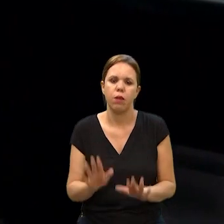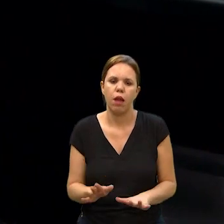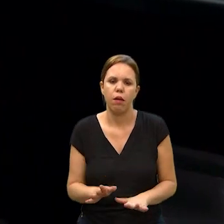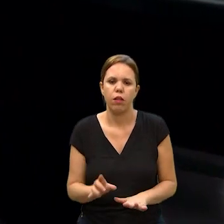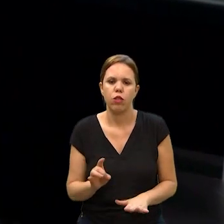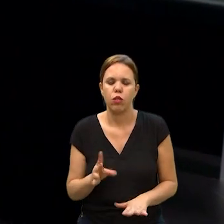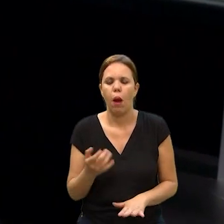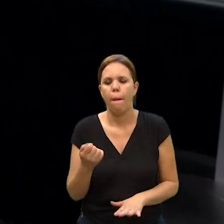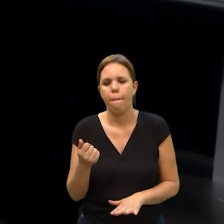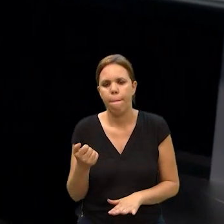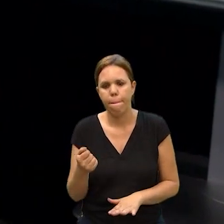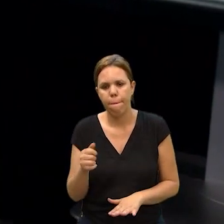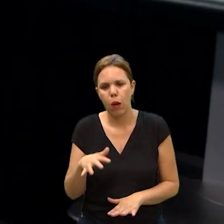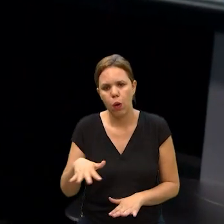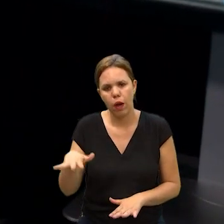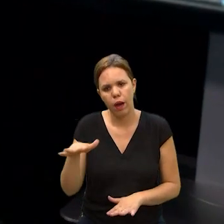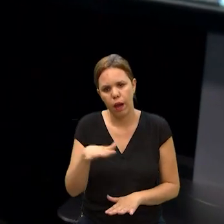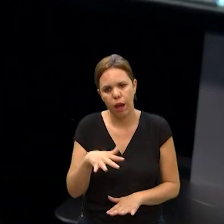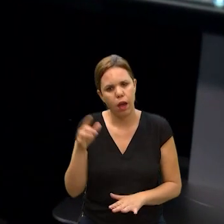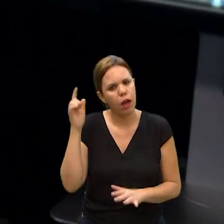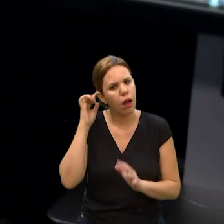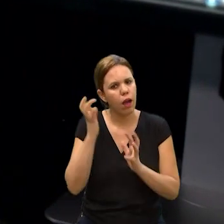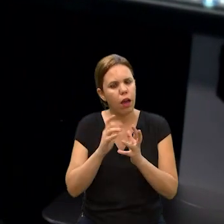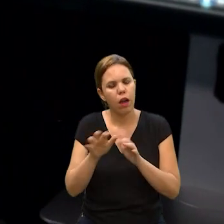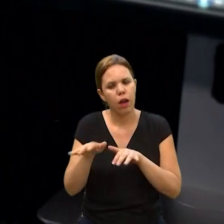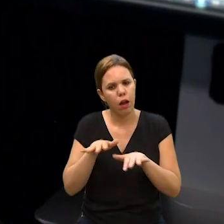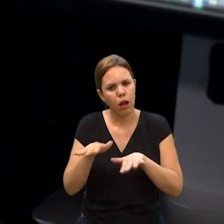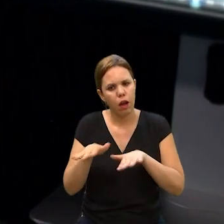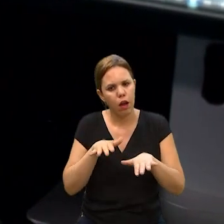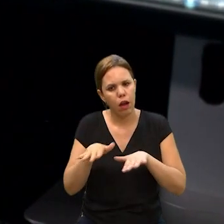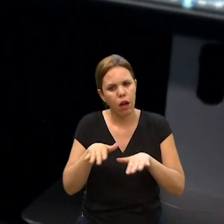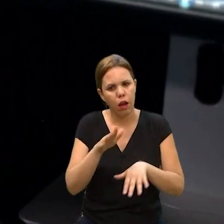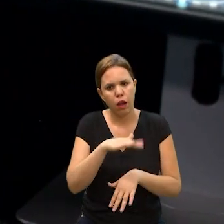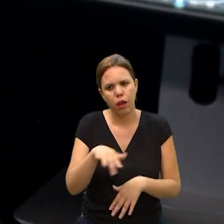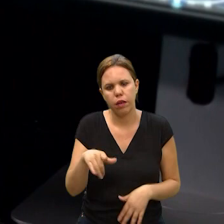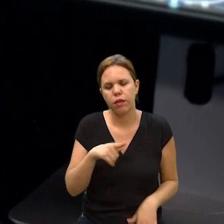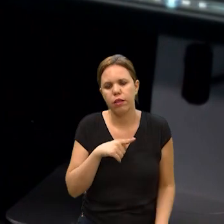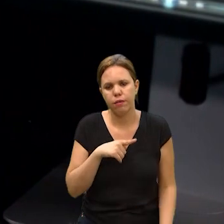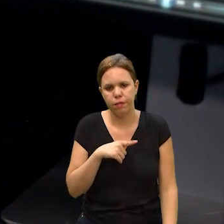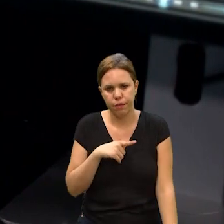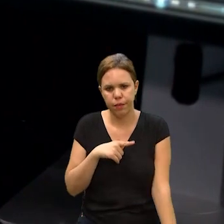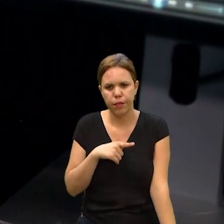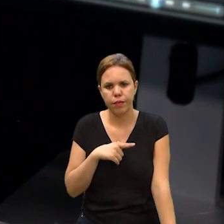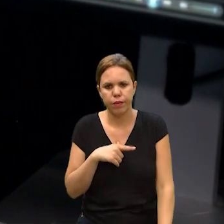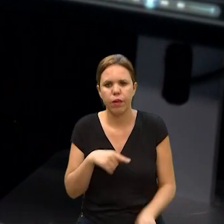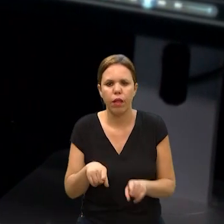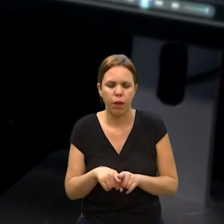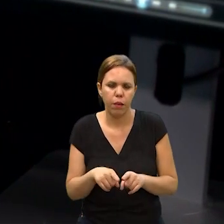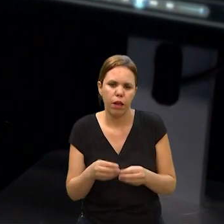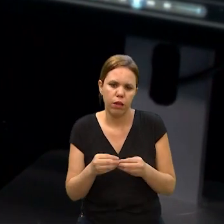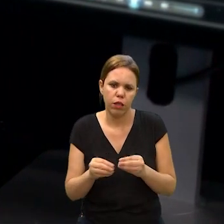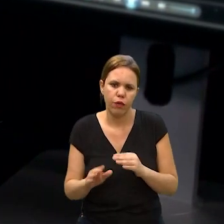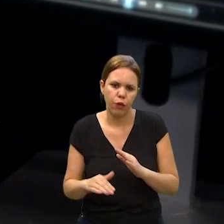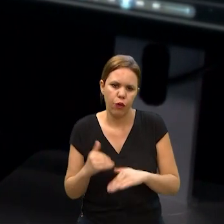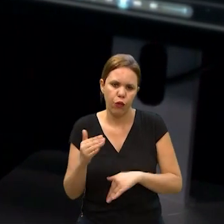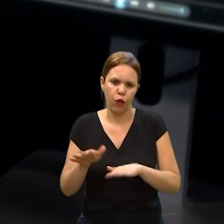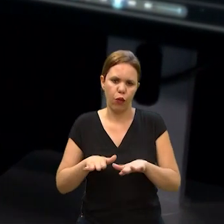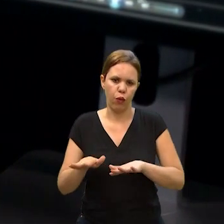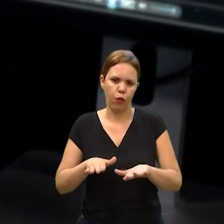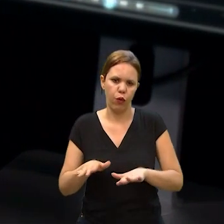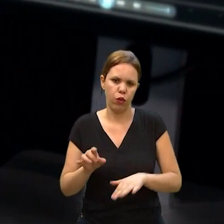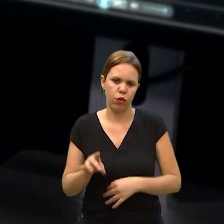para o comprometimento motor que a criança tem e que compromete o seu desenvolvimento